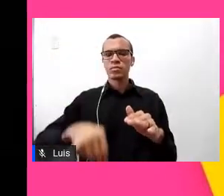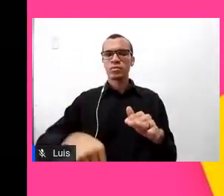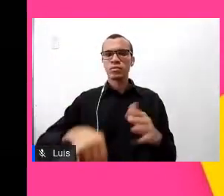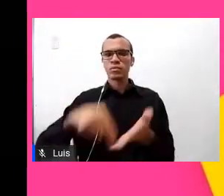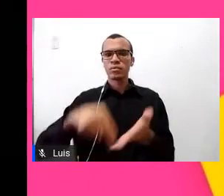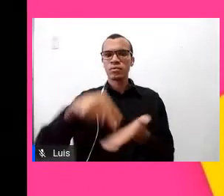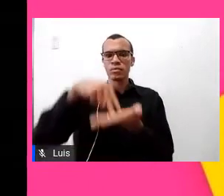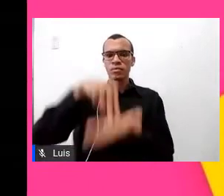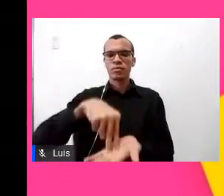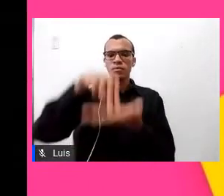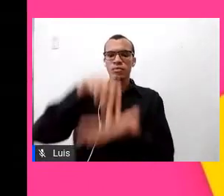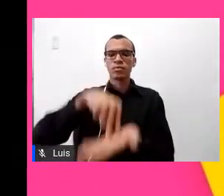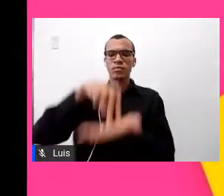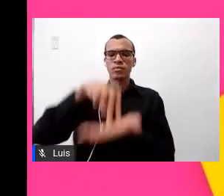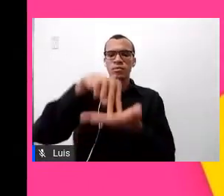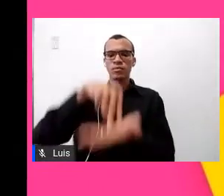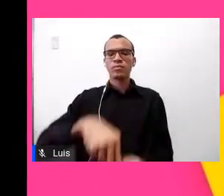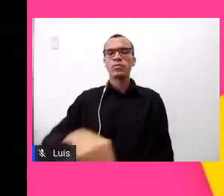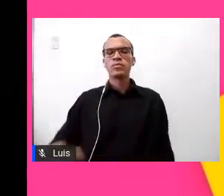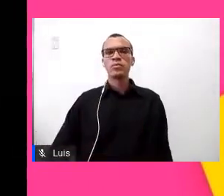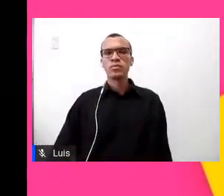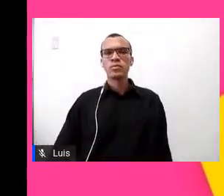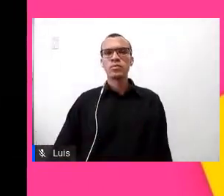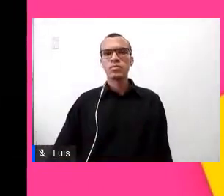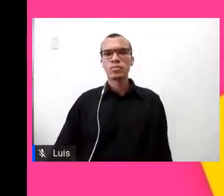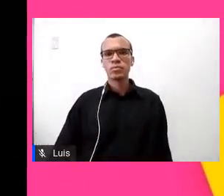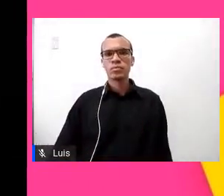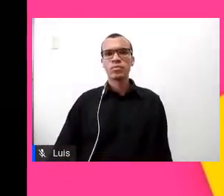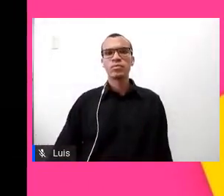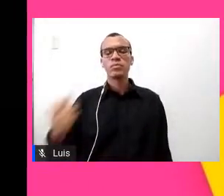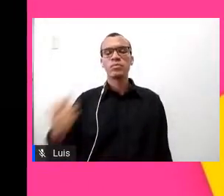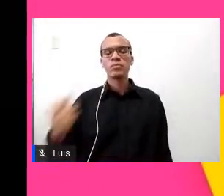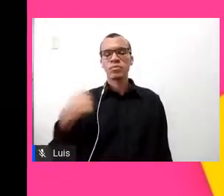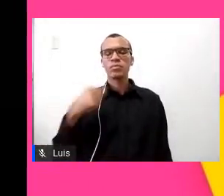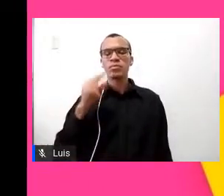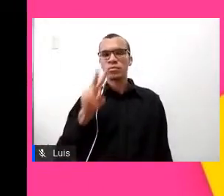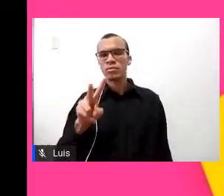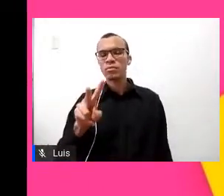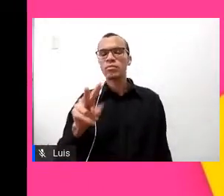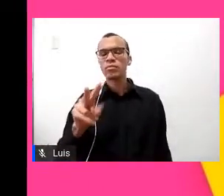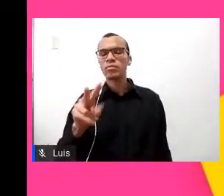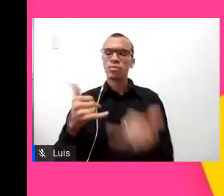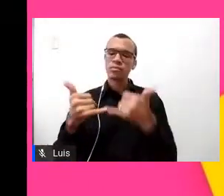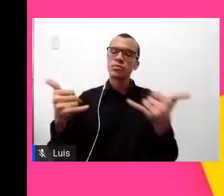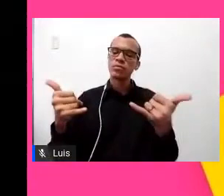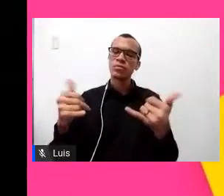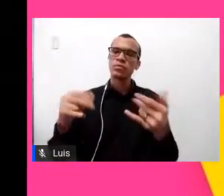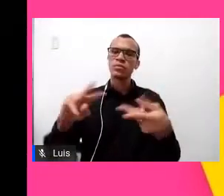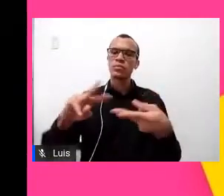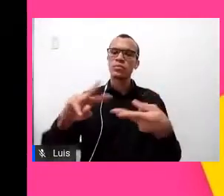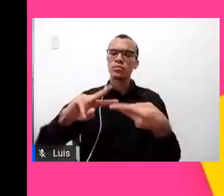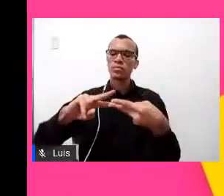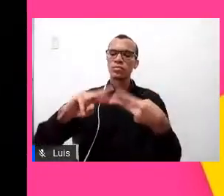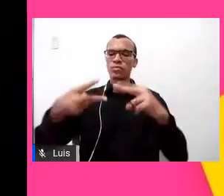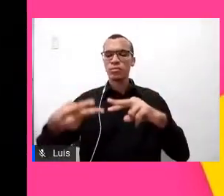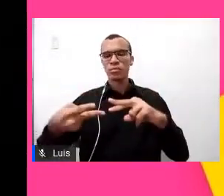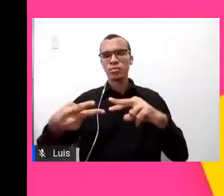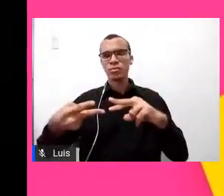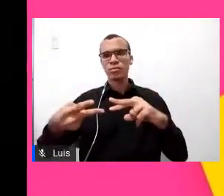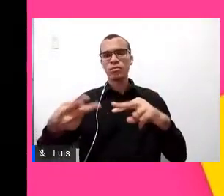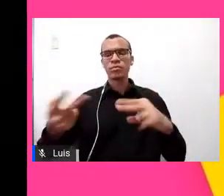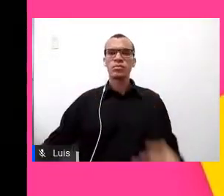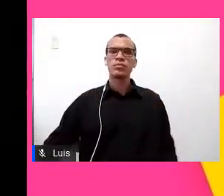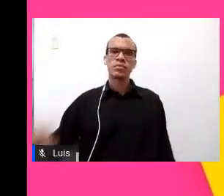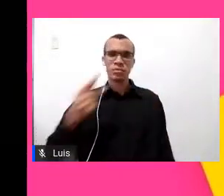elevador, de acordo com a posição que eu ligo o fio. Então, uma coisa que eu gosto de falar